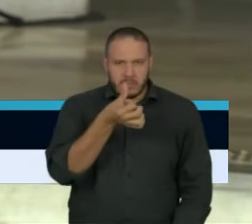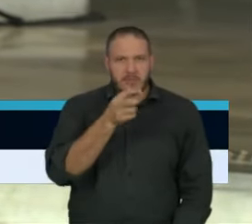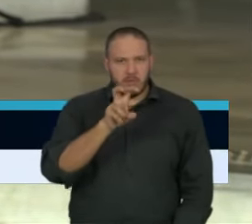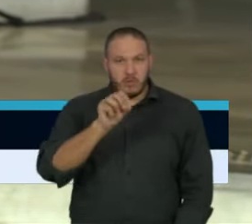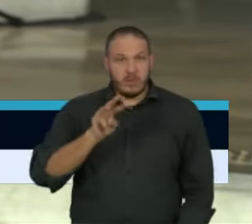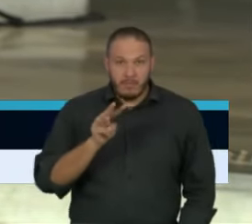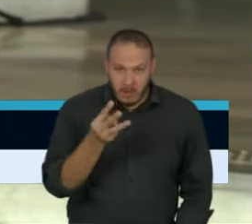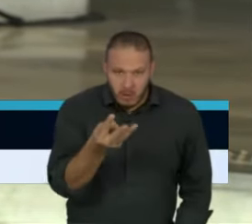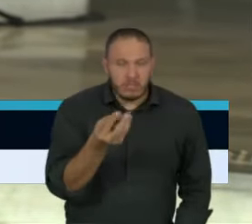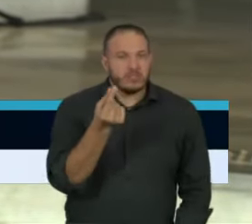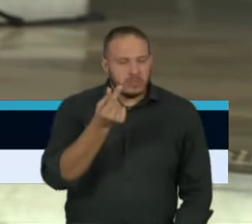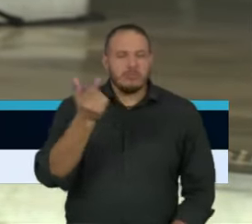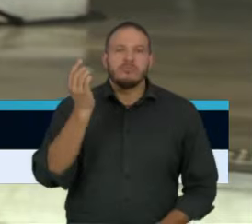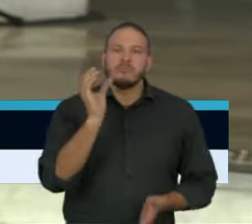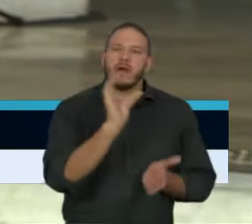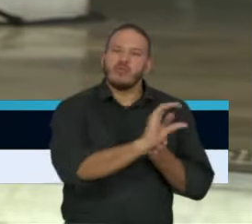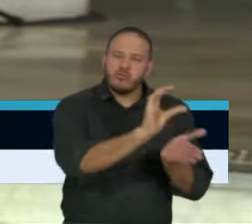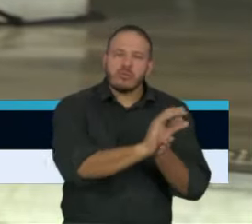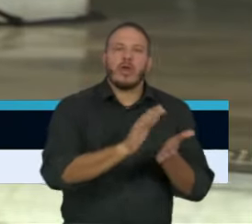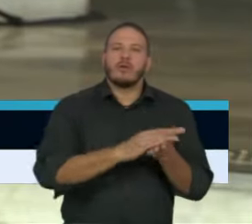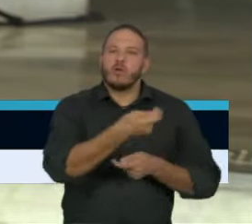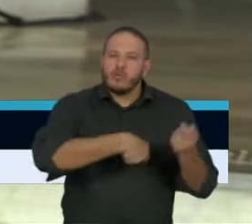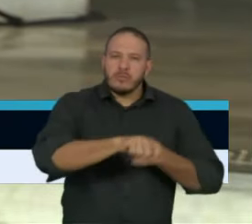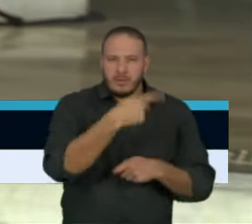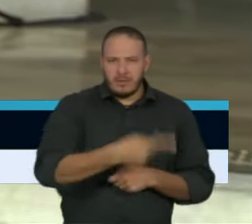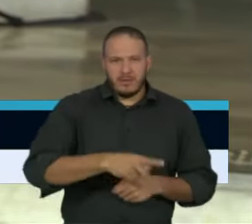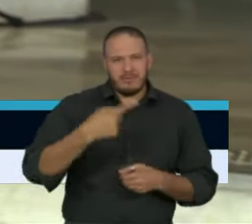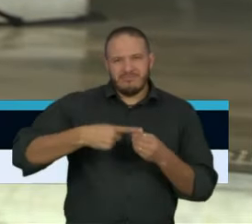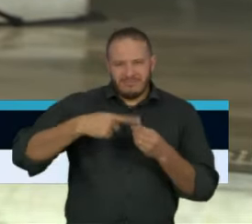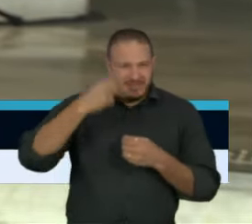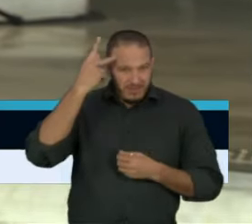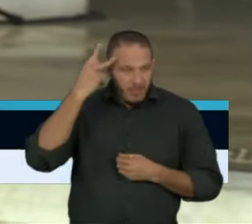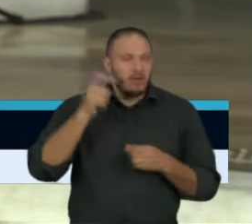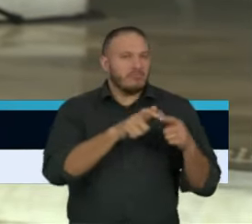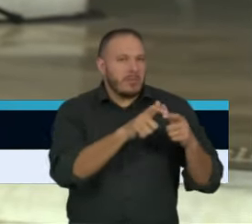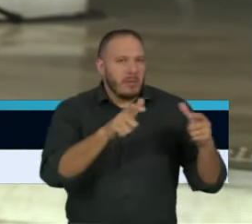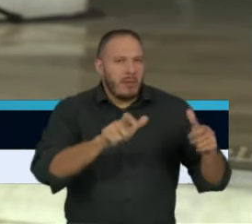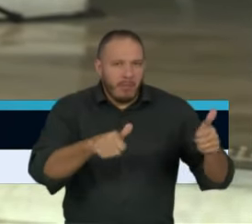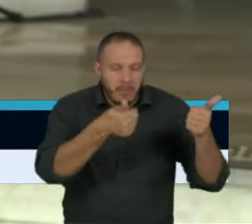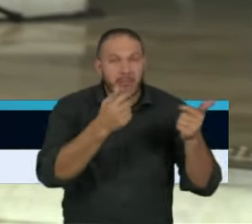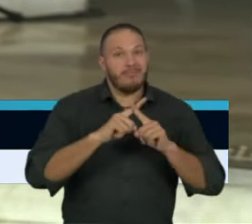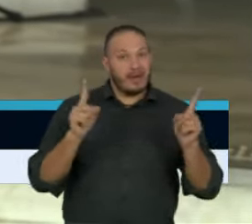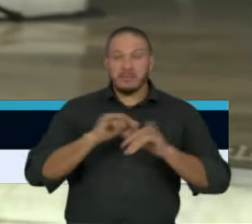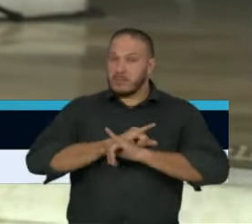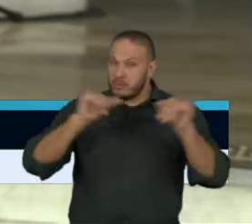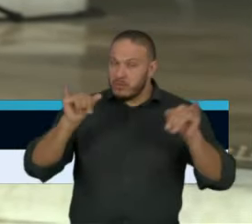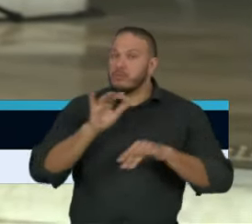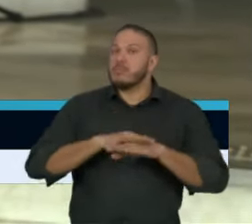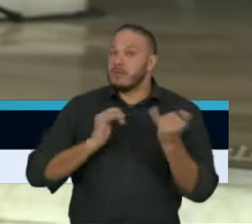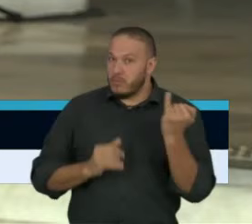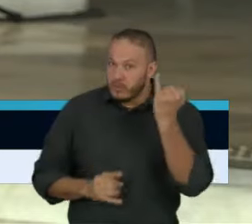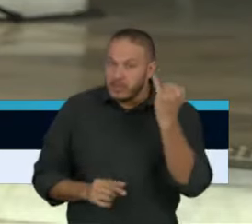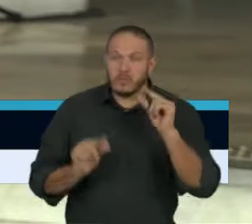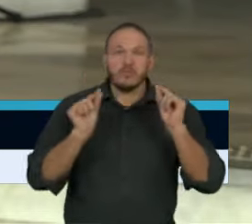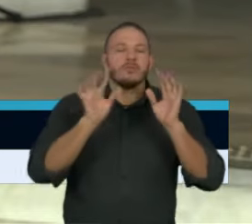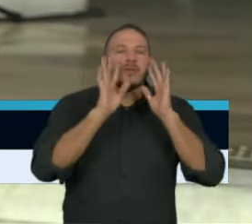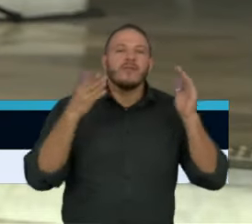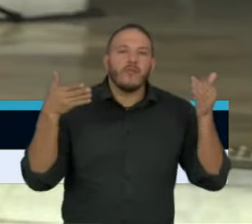na ajuda para aquecer a economia paulista. Mas esse anúncio tem um significado muito importante, porque ele é voltado